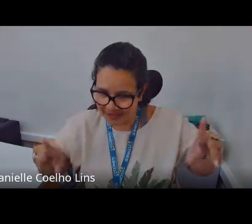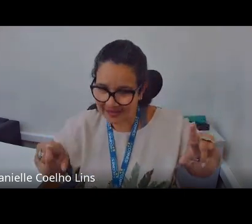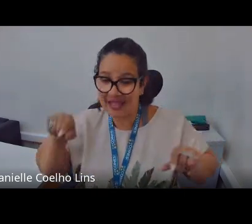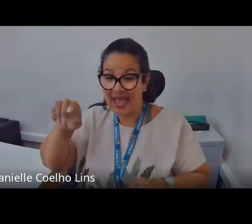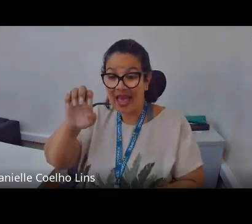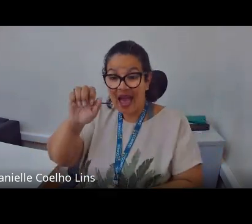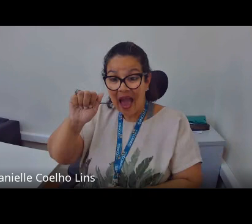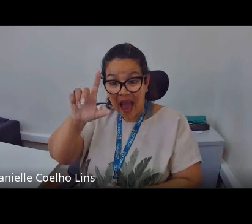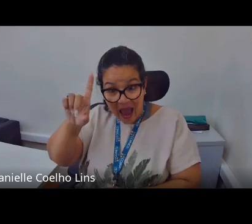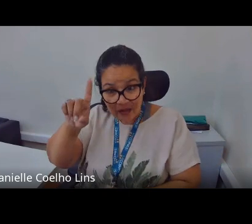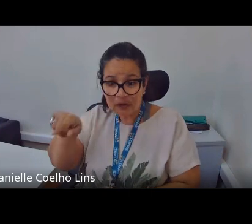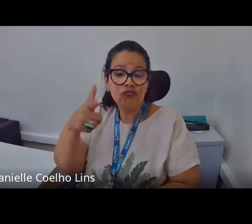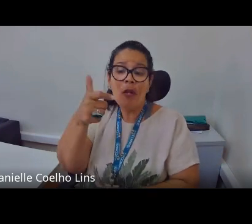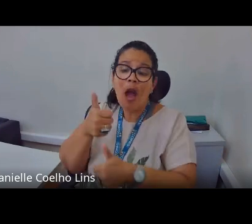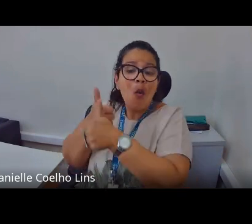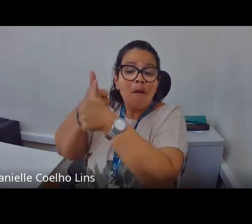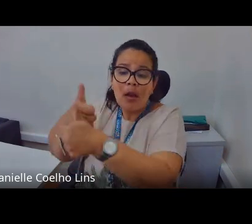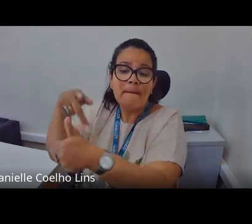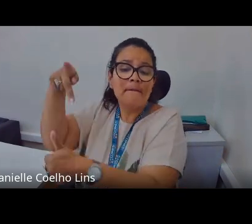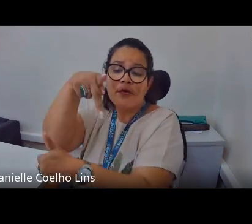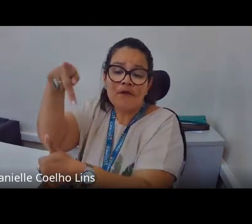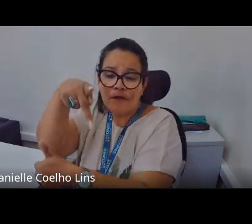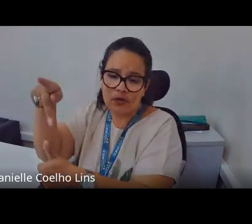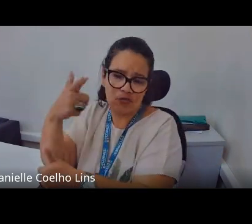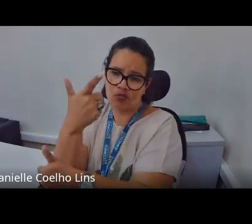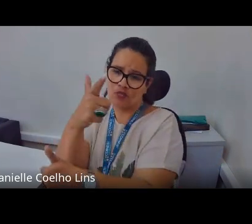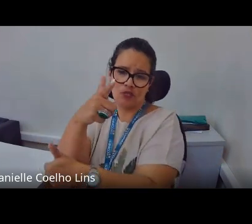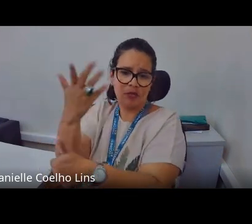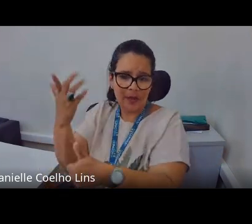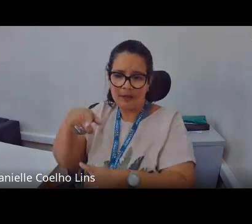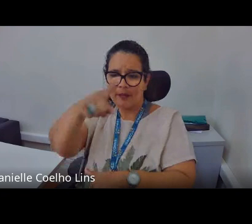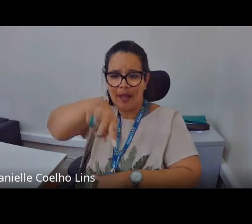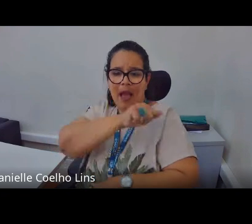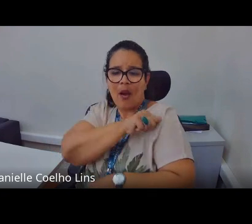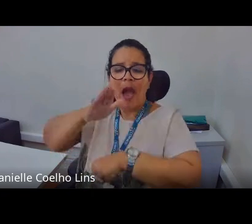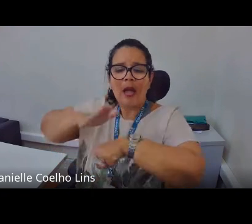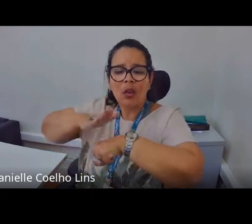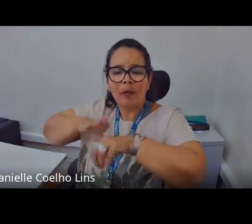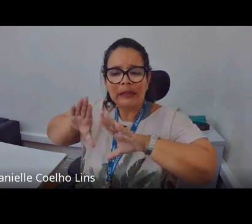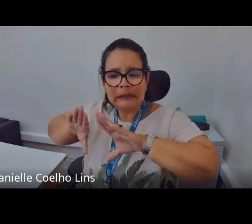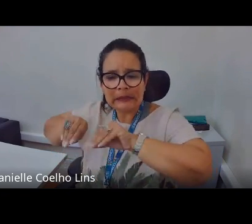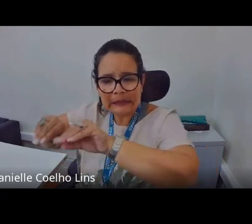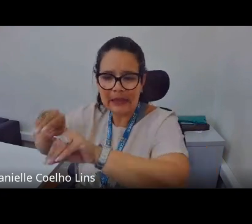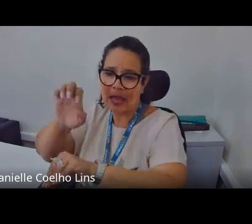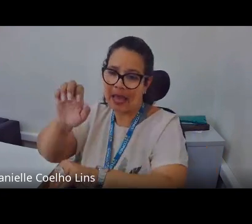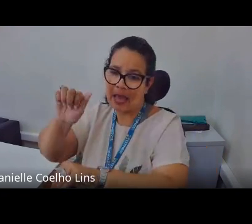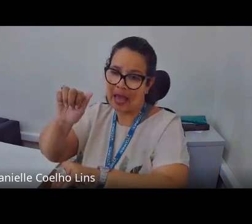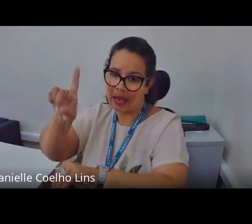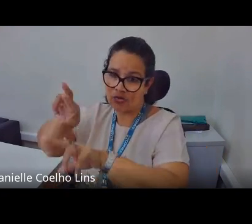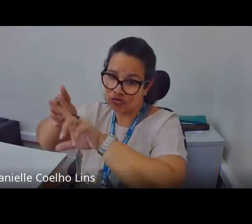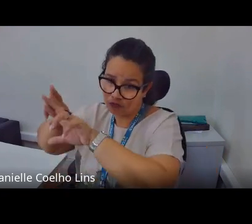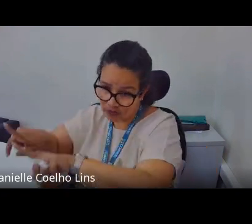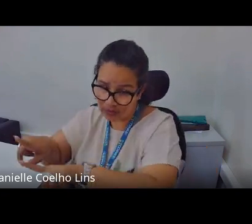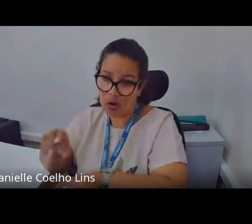EAD, mas não é. O EAD, o professor ele não está acompanhando, ele não está ali presencialmente, você que